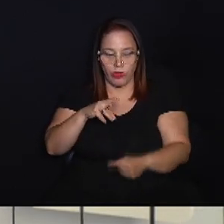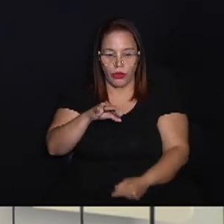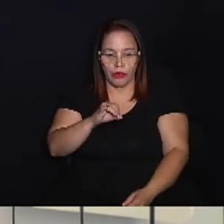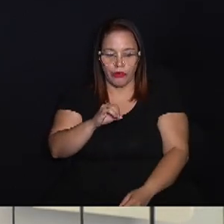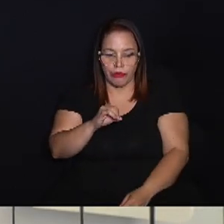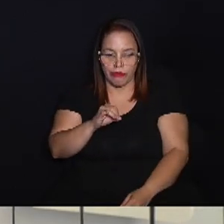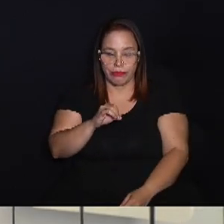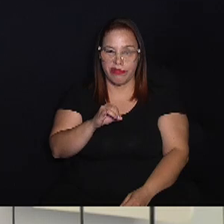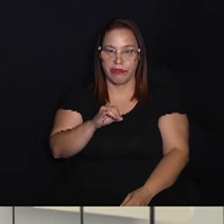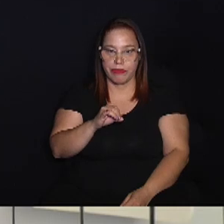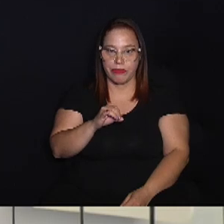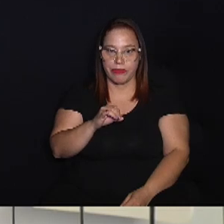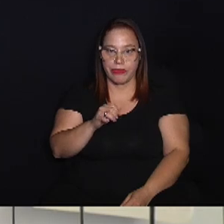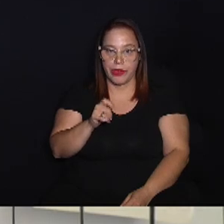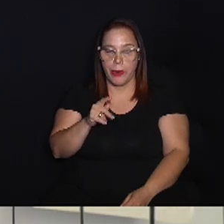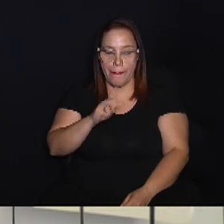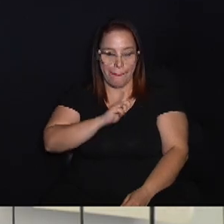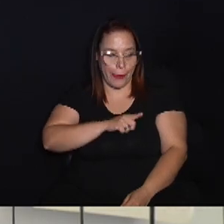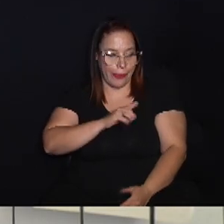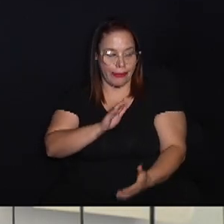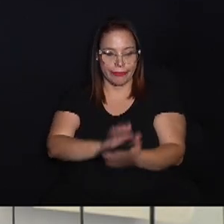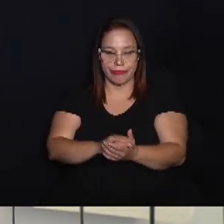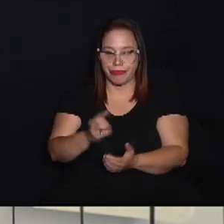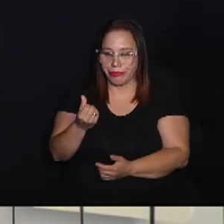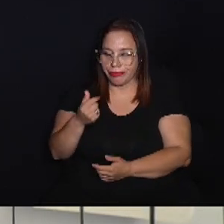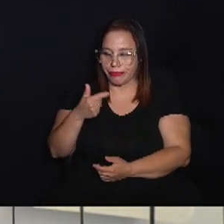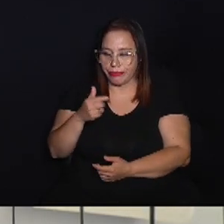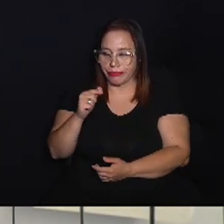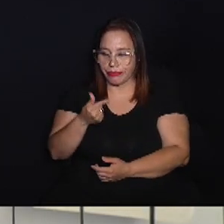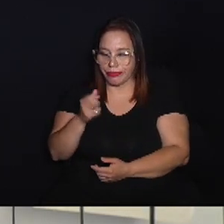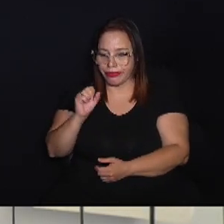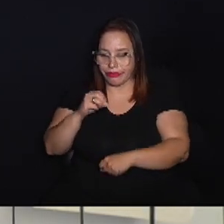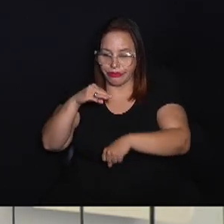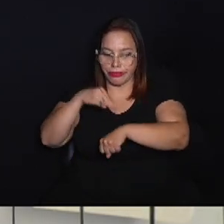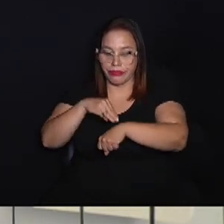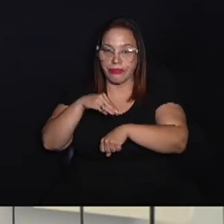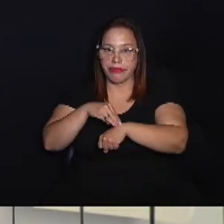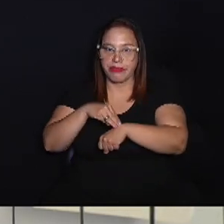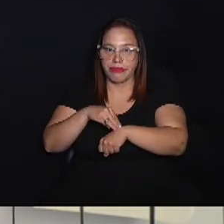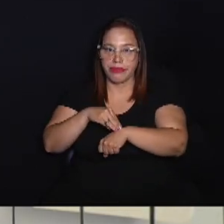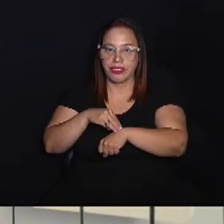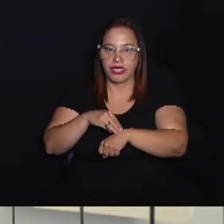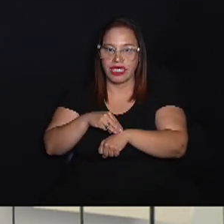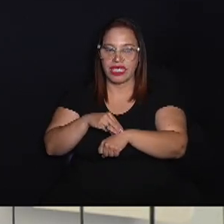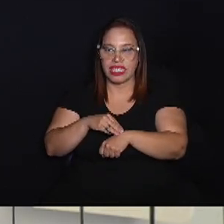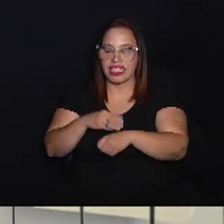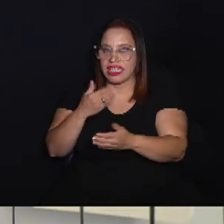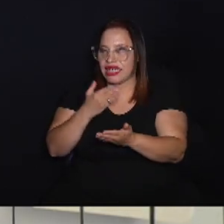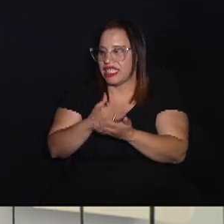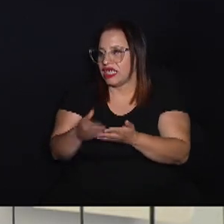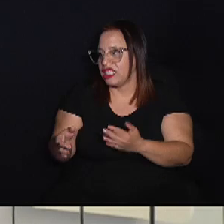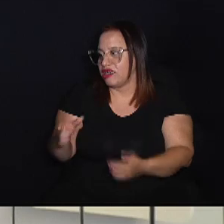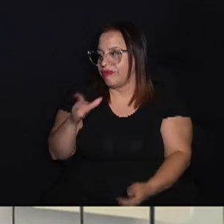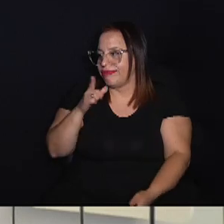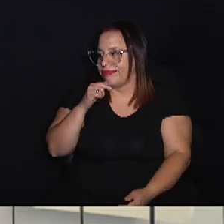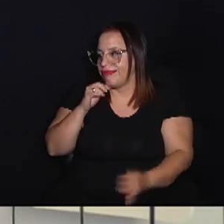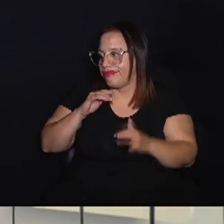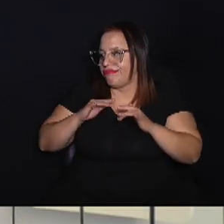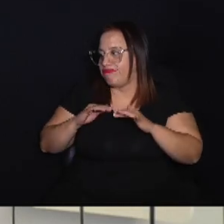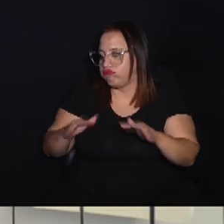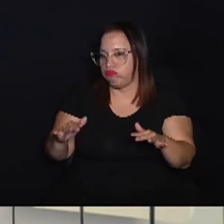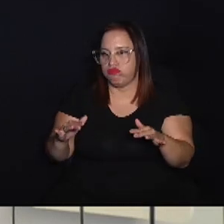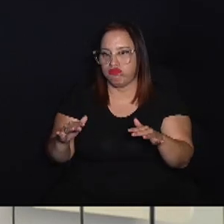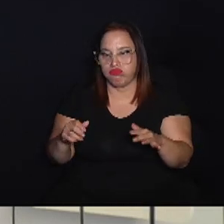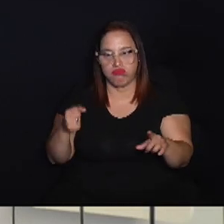Ribeirão Preto e o Bugre. 12h mais 28 minutos. O desperdício de água no Brasil tem